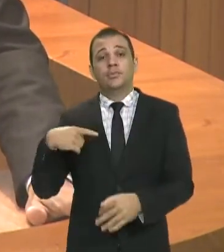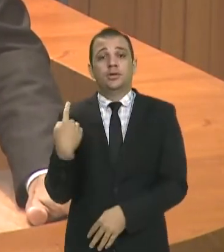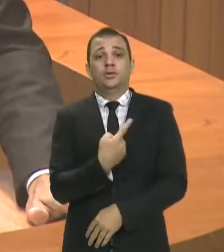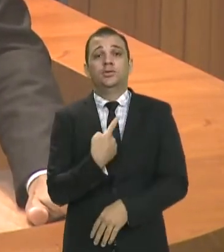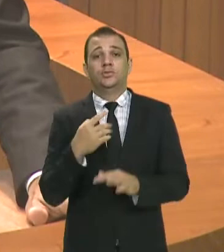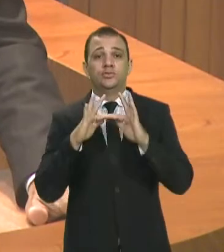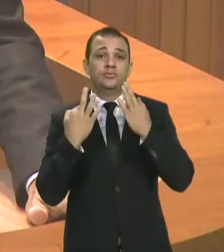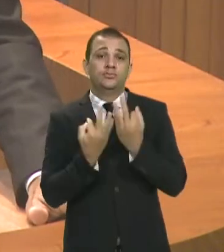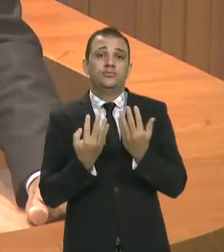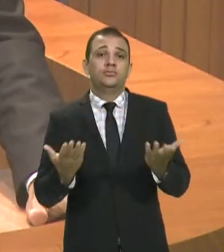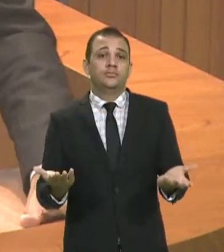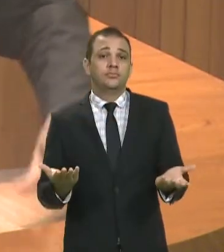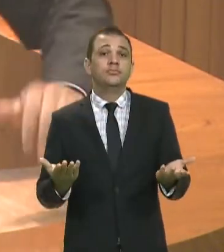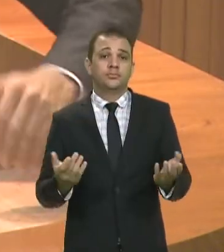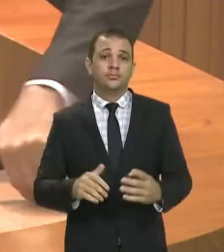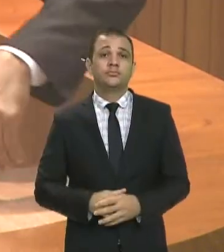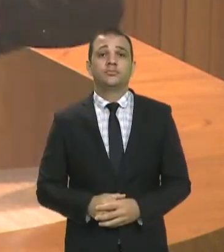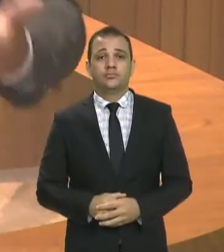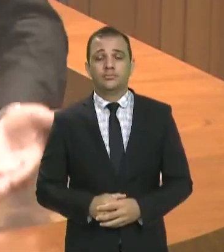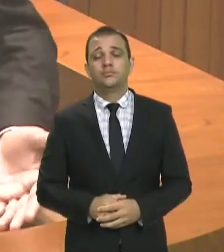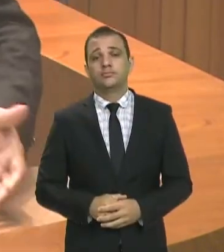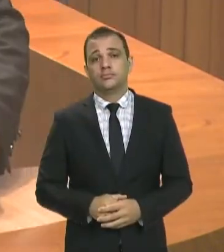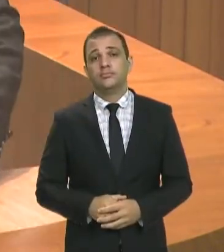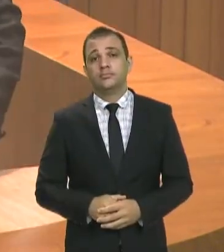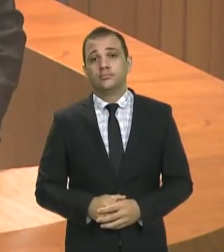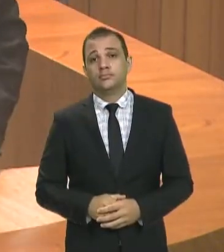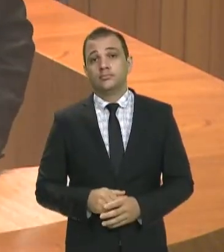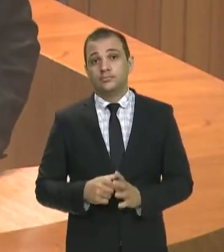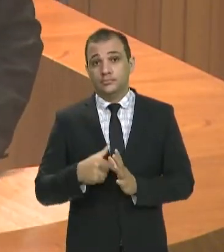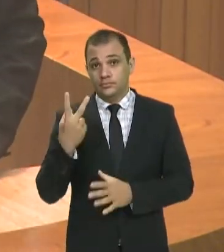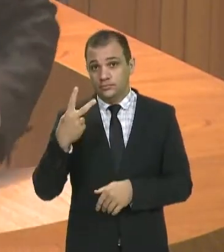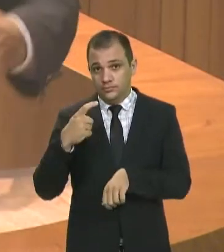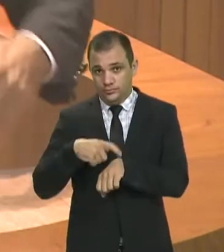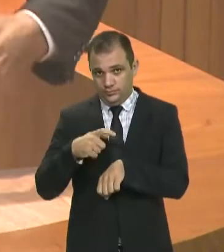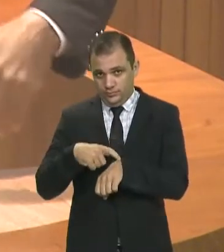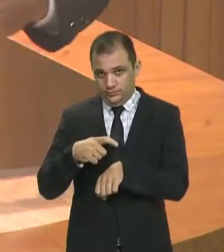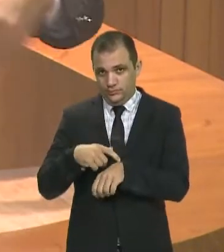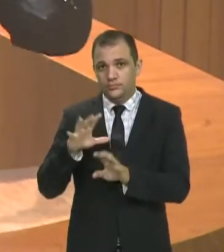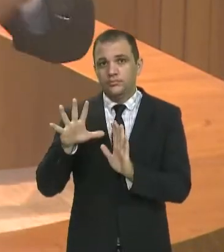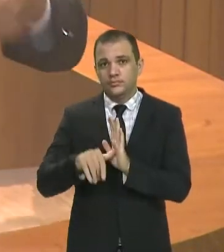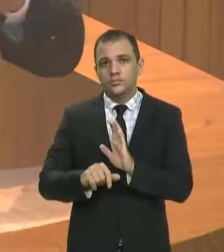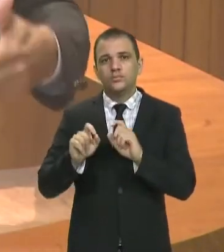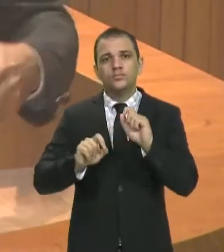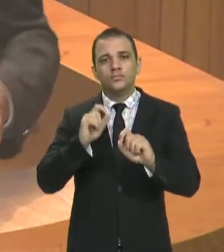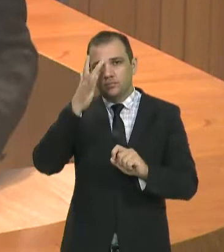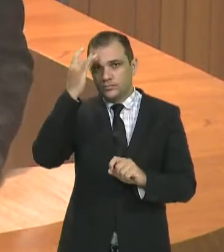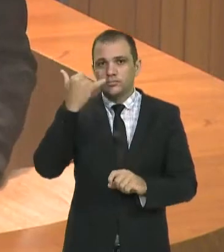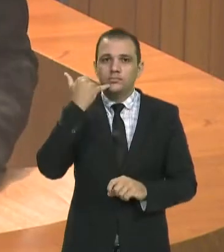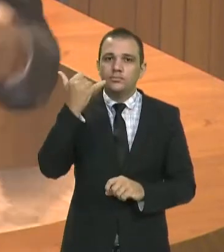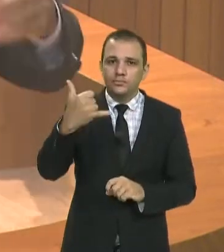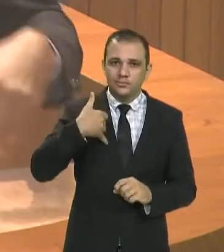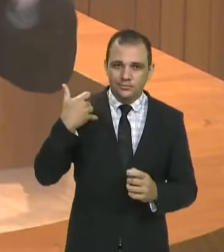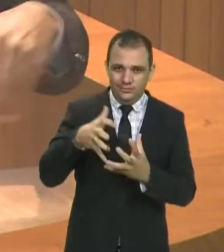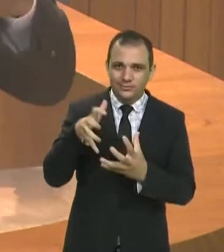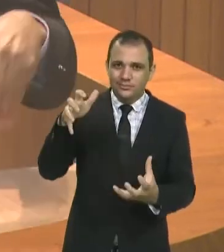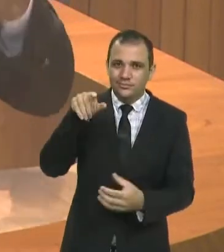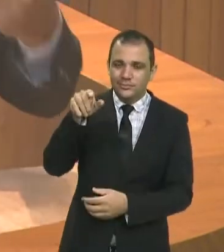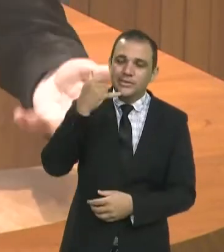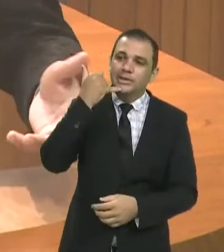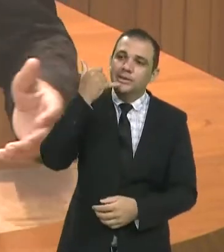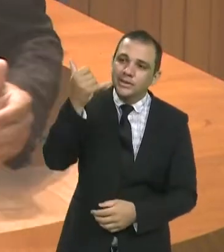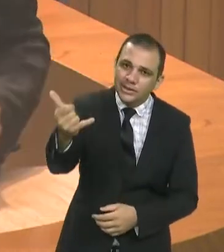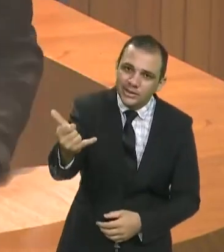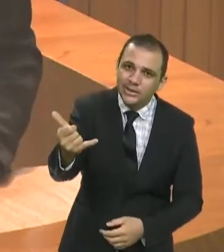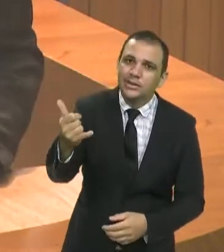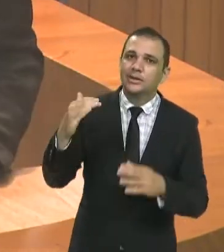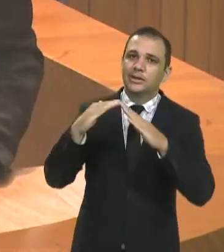pessoas ligadas a gente. E aí tem um segundo momento do golpe, que as pessoas ligam para os idosos, ligam para a casa